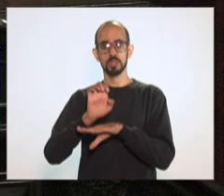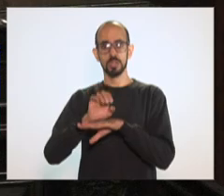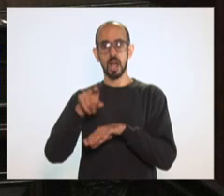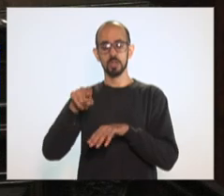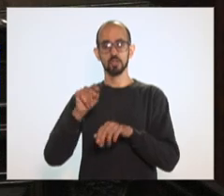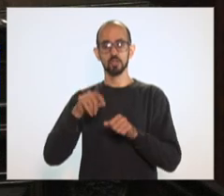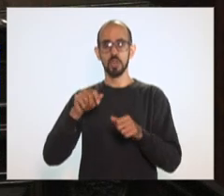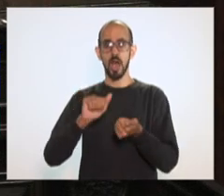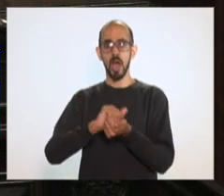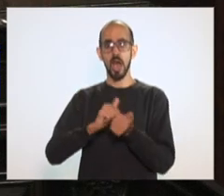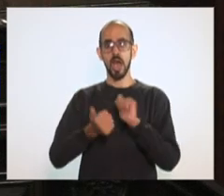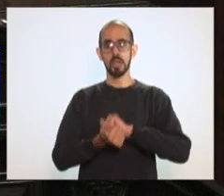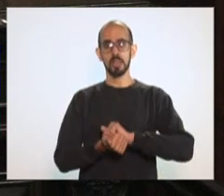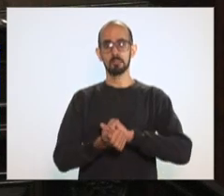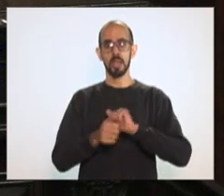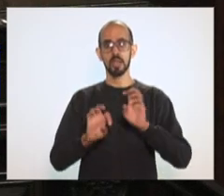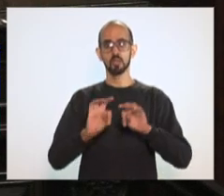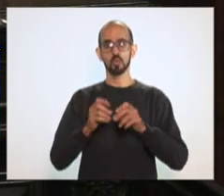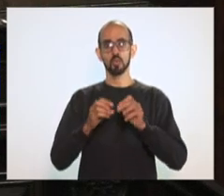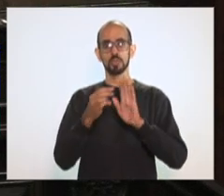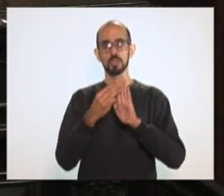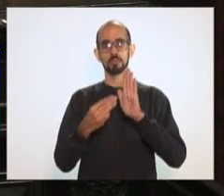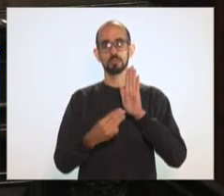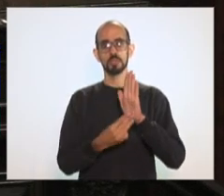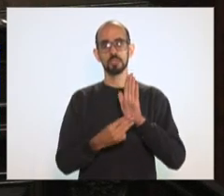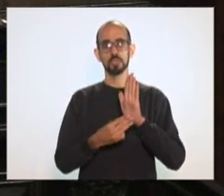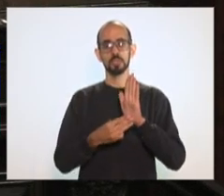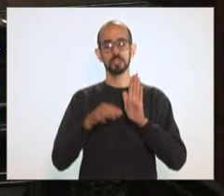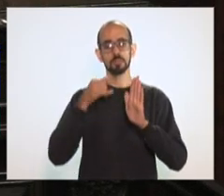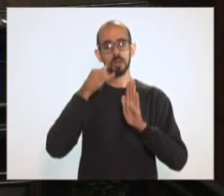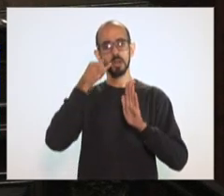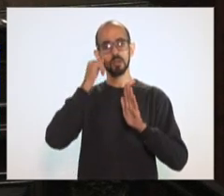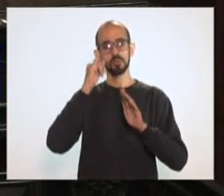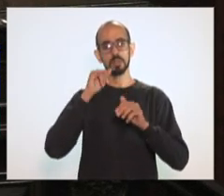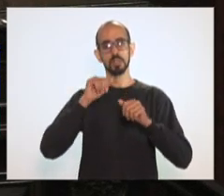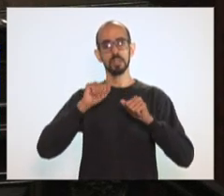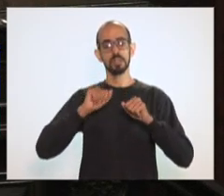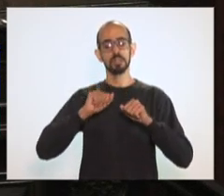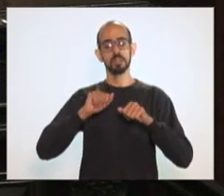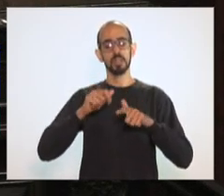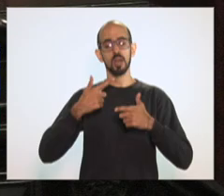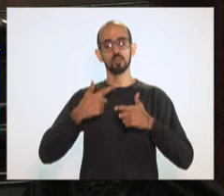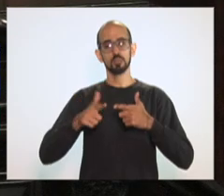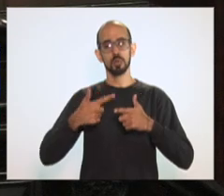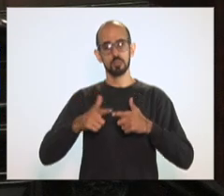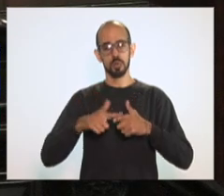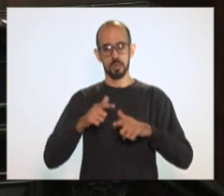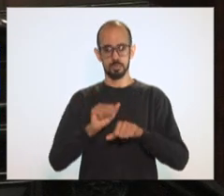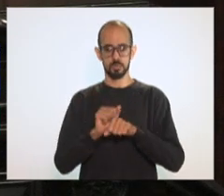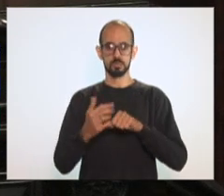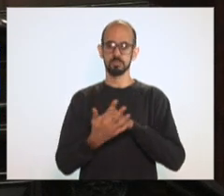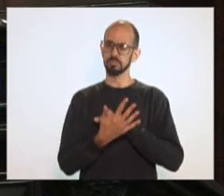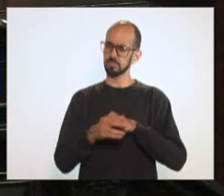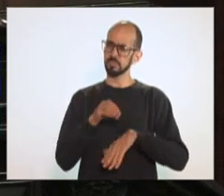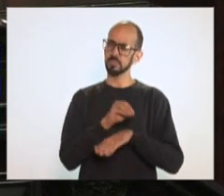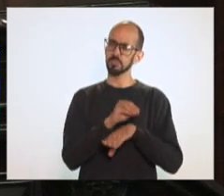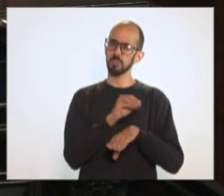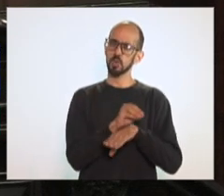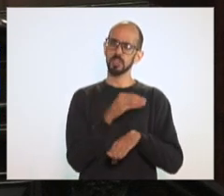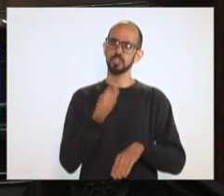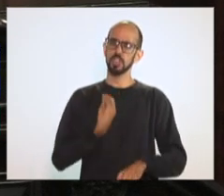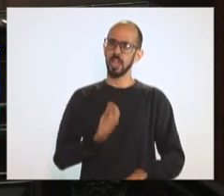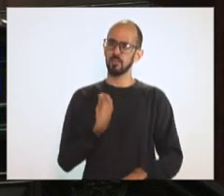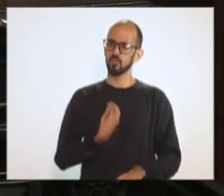adequarmos as medidas necessárias para o combate à pandemia, preservação de vidas e, sobretudo, à preservação de economia.